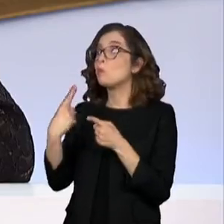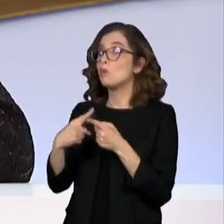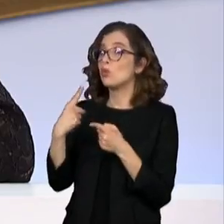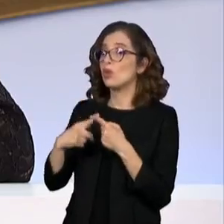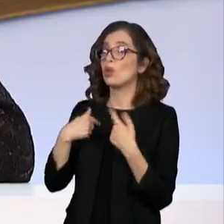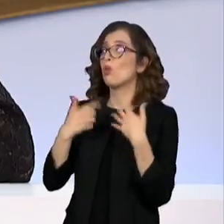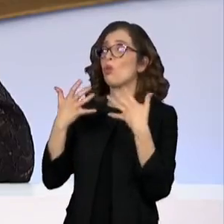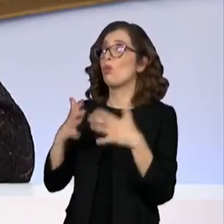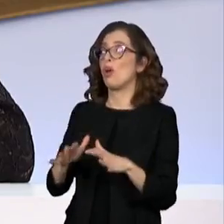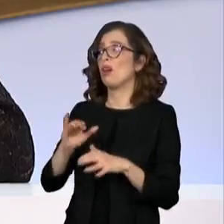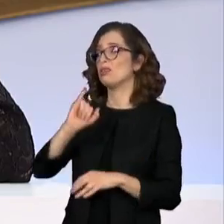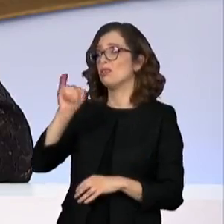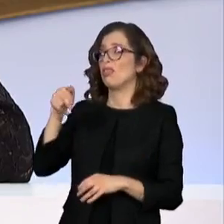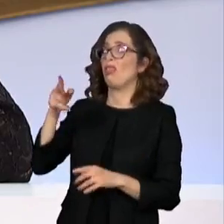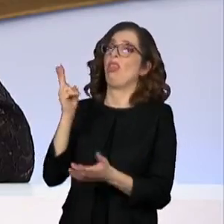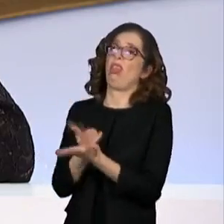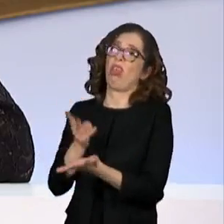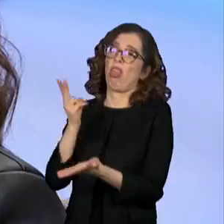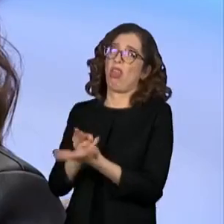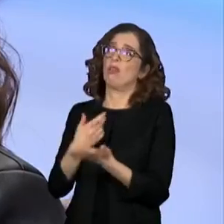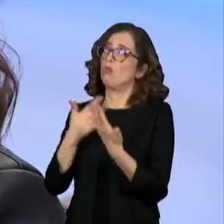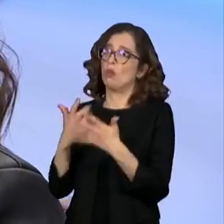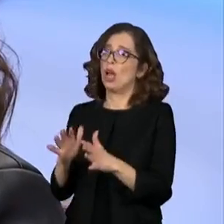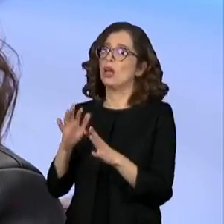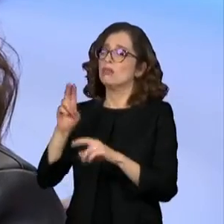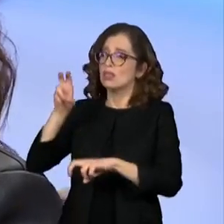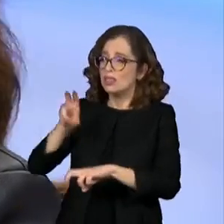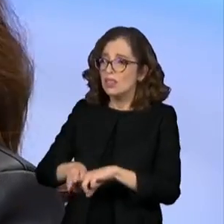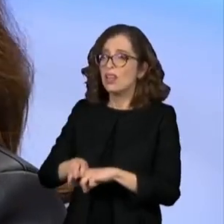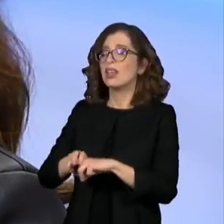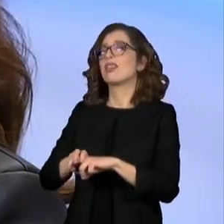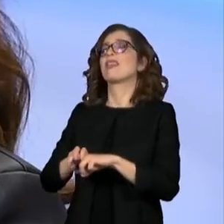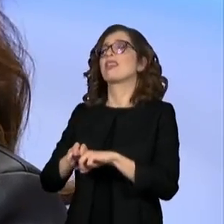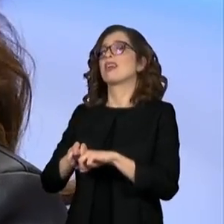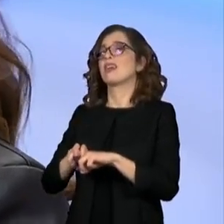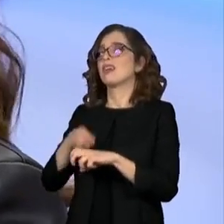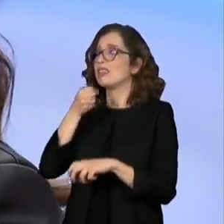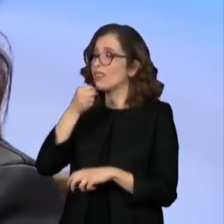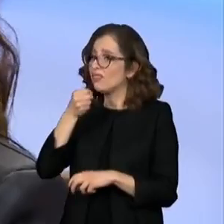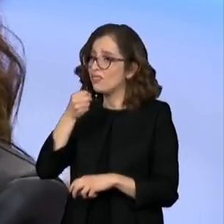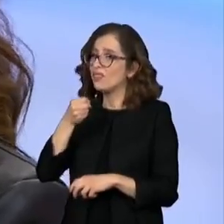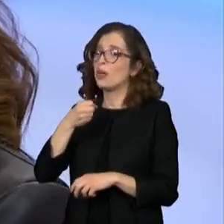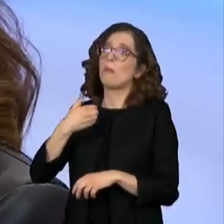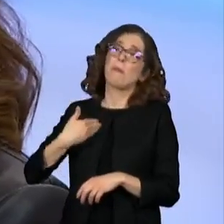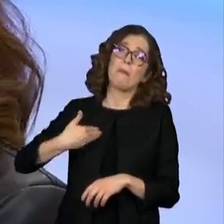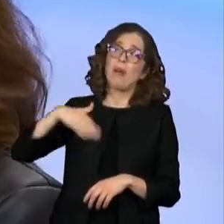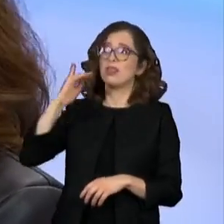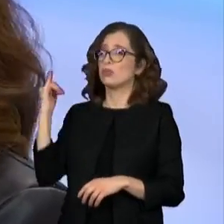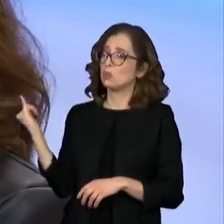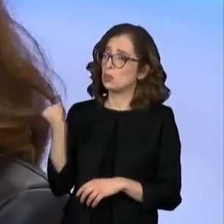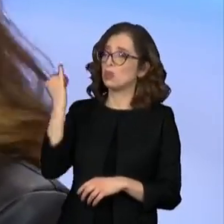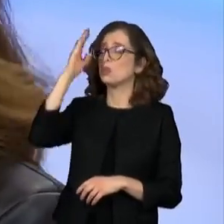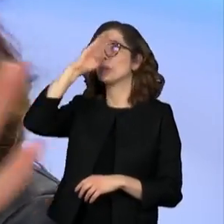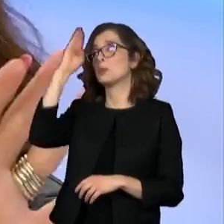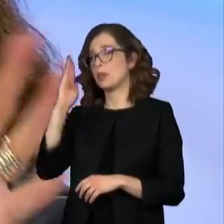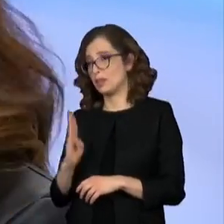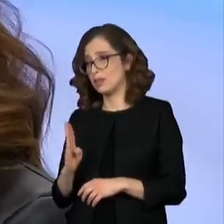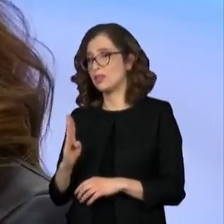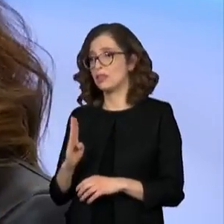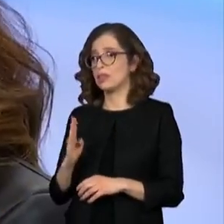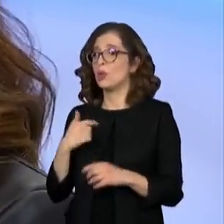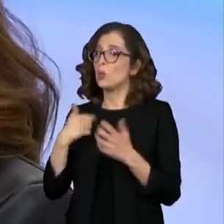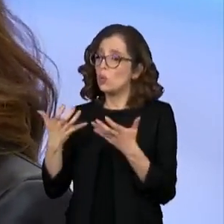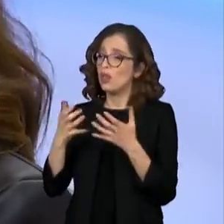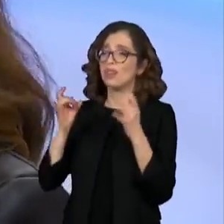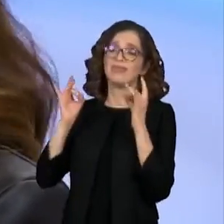mais importante do telejornalismo. Pelo menos, eu acho que seria mais fácil. Porque quando a gente diz que você teve uma crise renal,